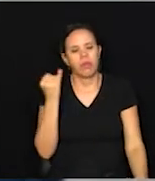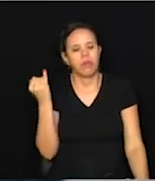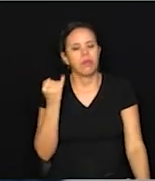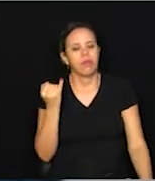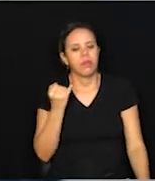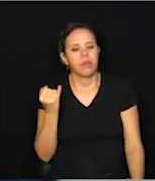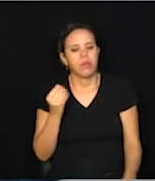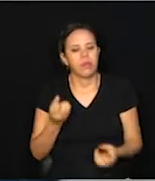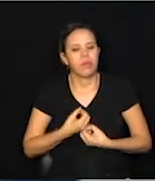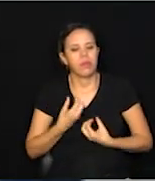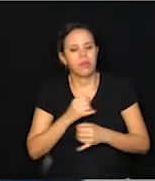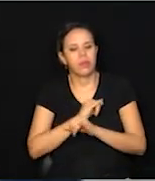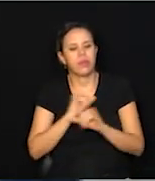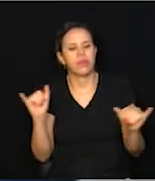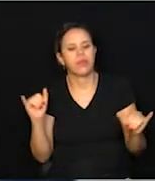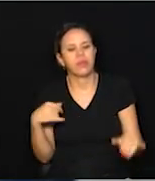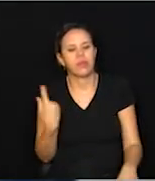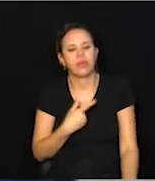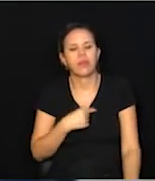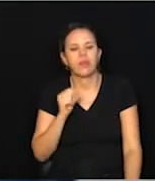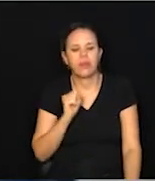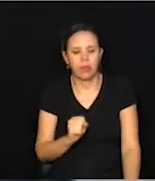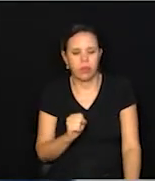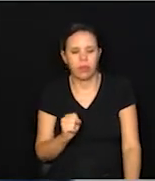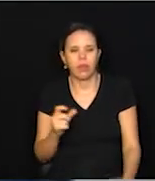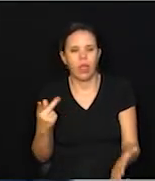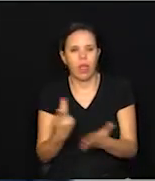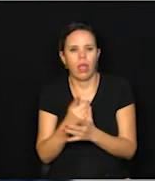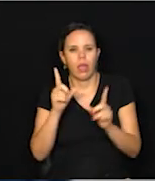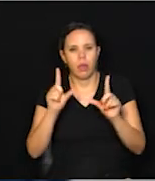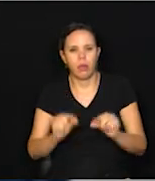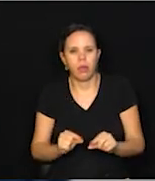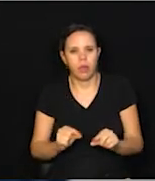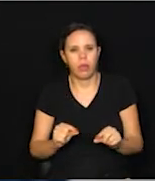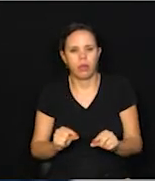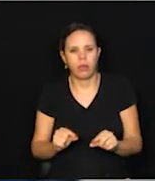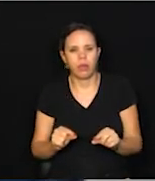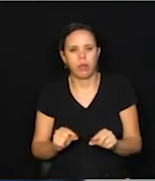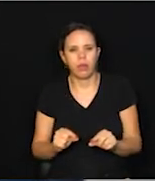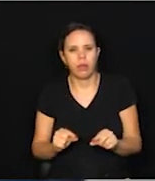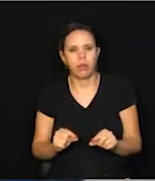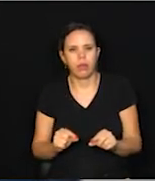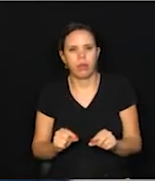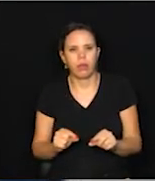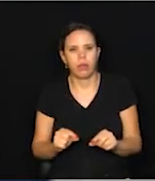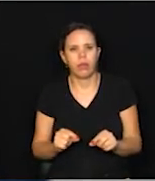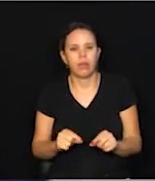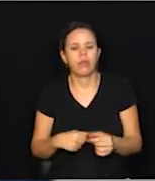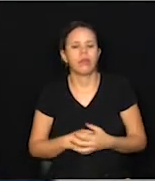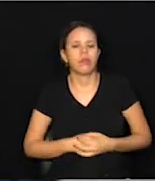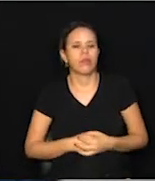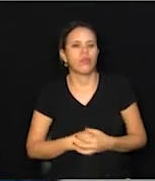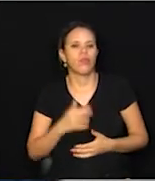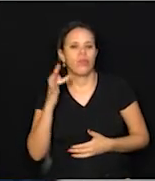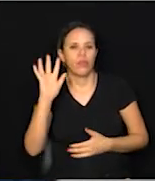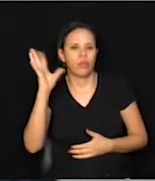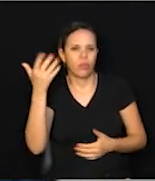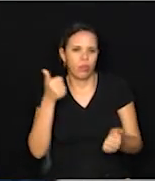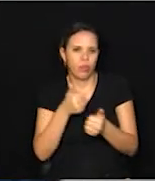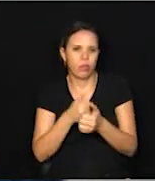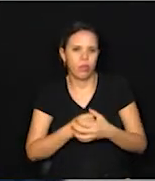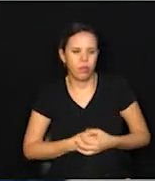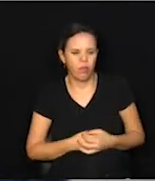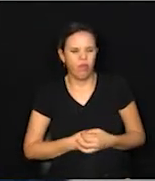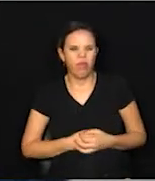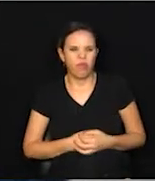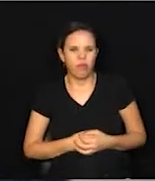tipo de informação, a gente pode errar menos, mas não está fora do radar essas idas e vindas no futuro próximo, não.